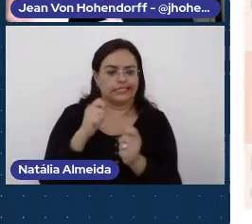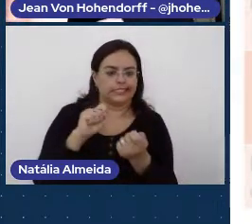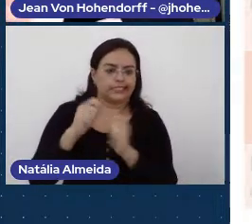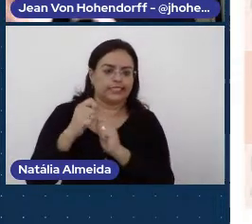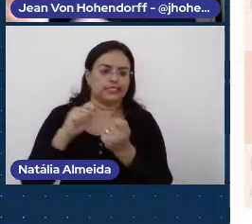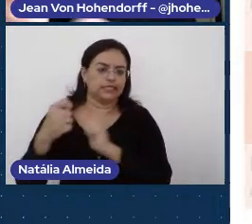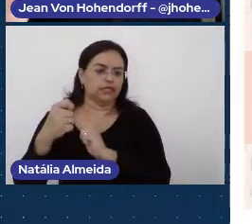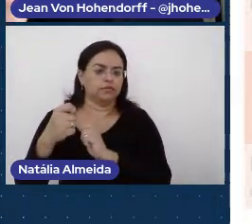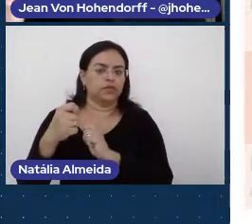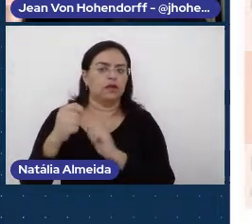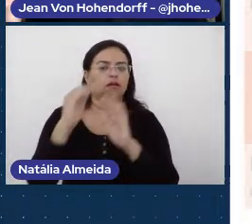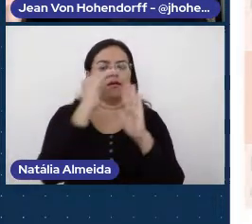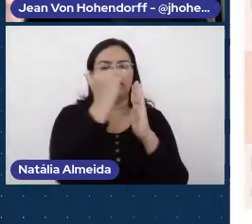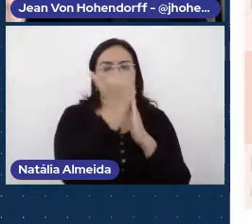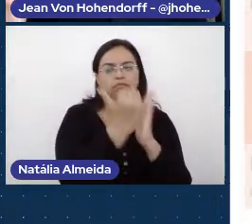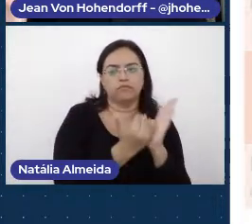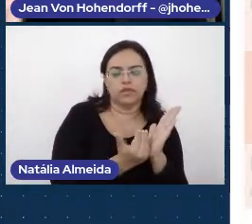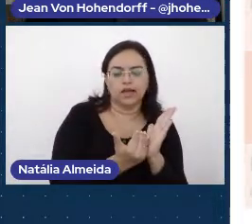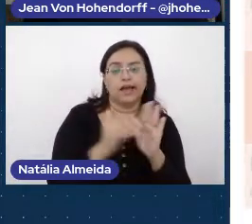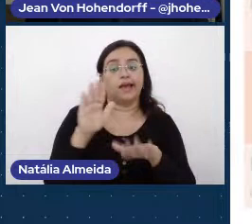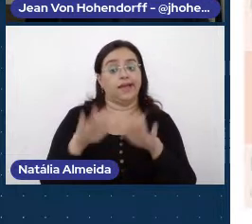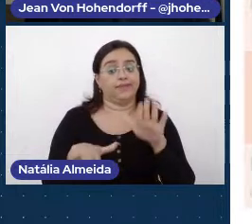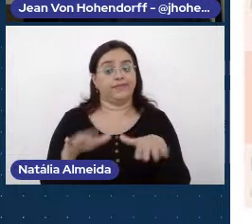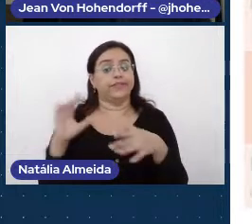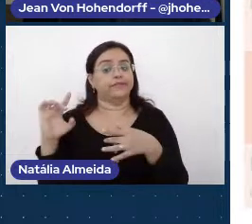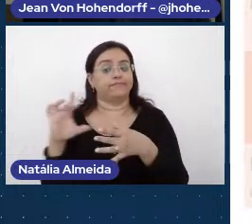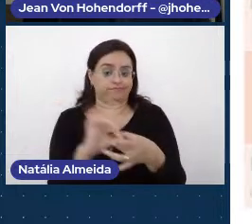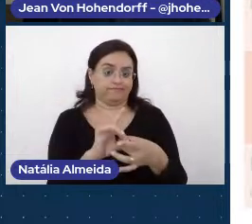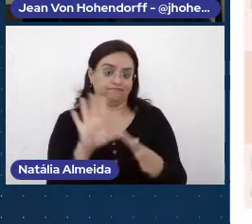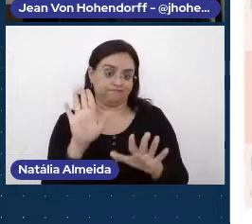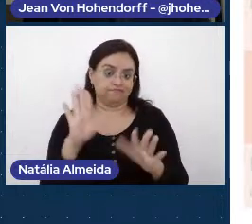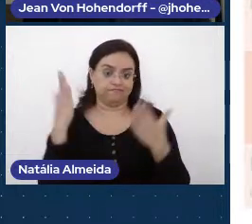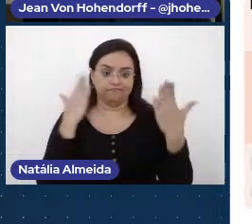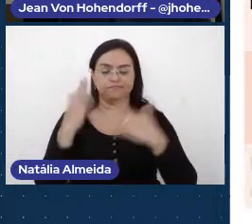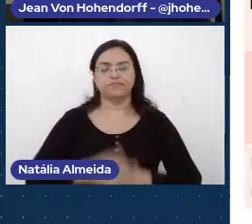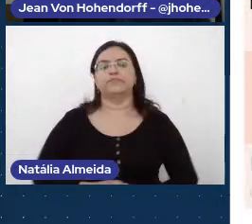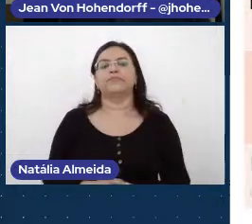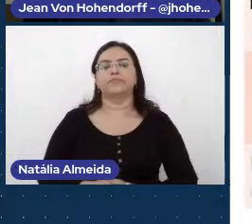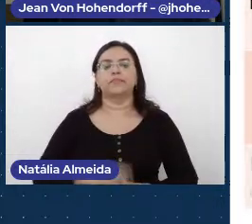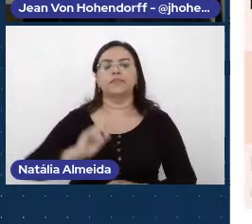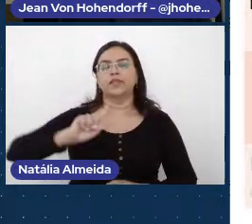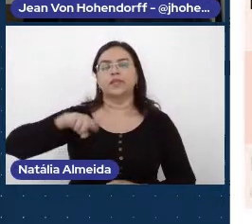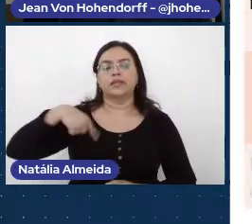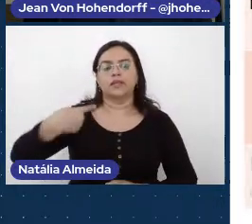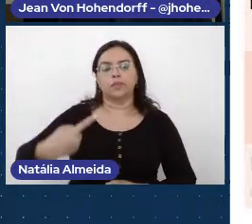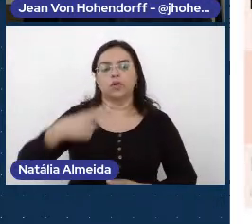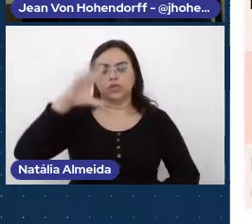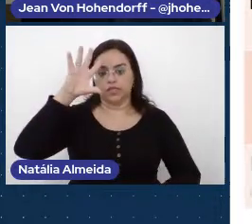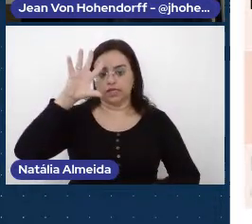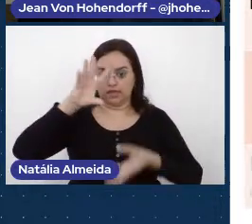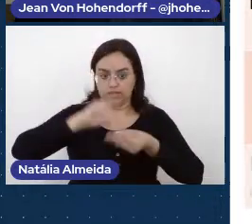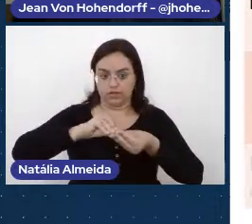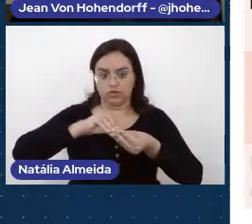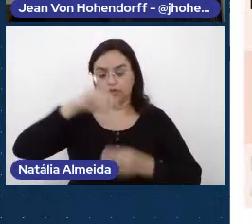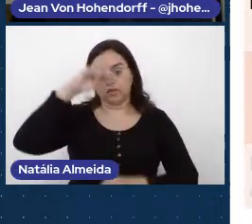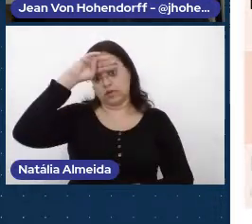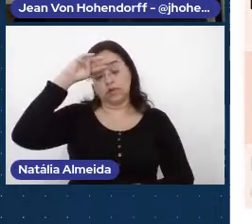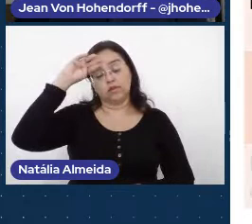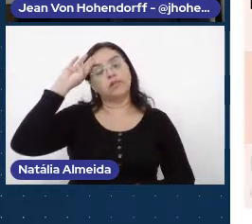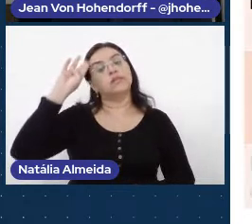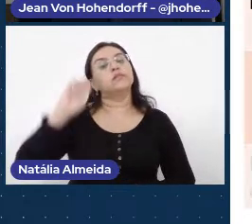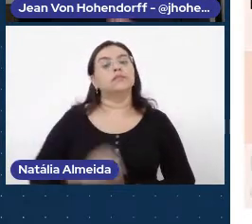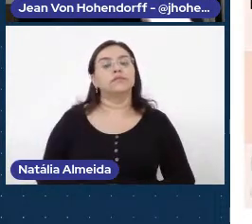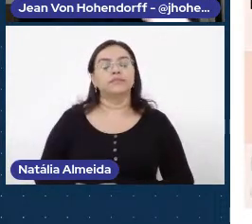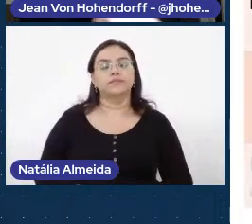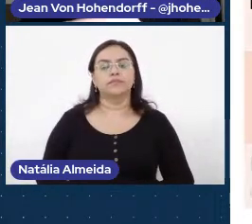que as revistas também permitem. Na sequência, o resumo. Ele sintetiza os principais elementos